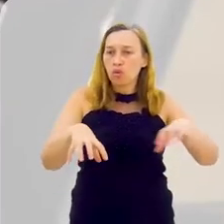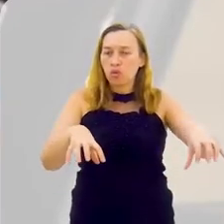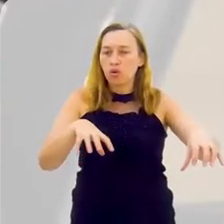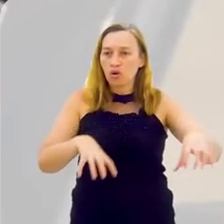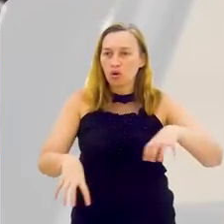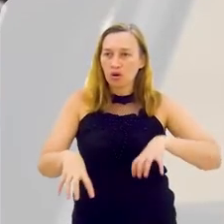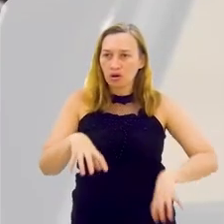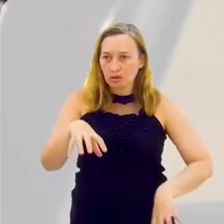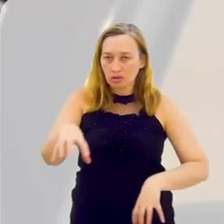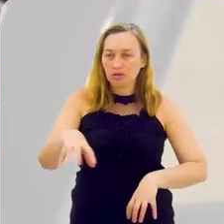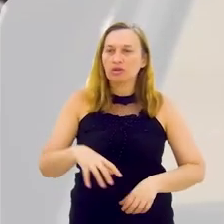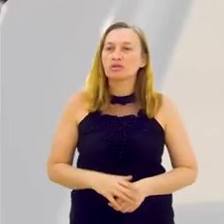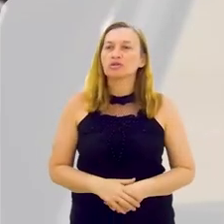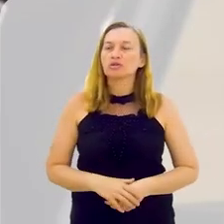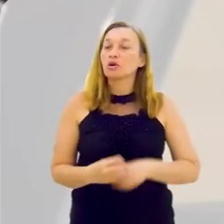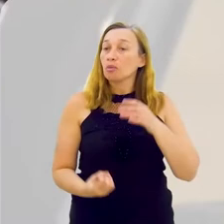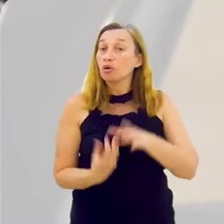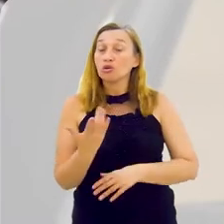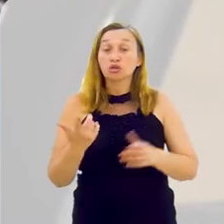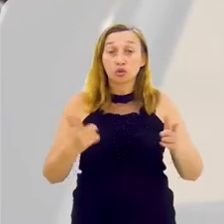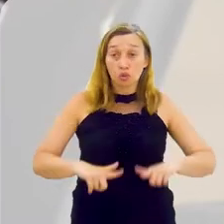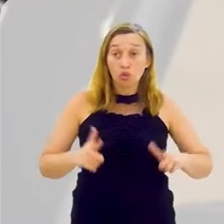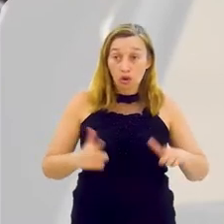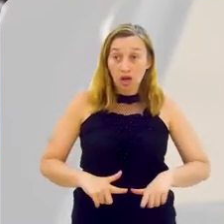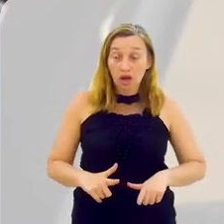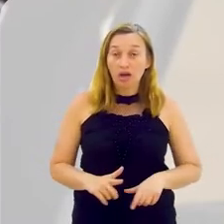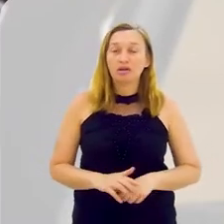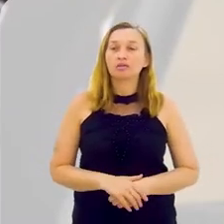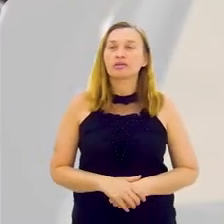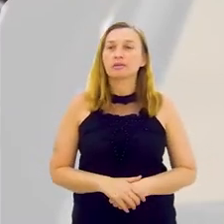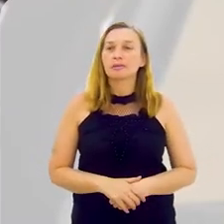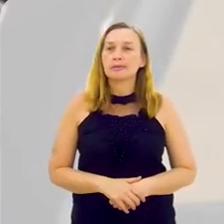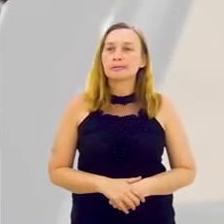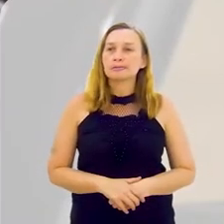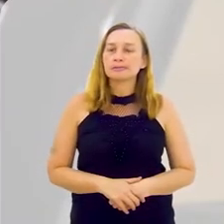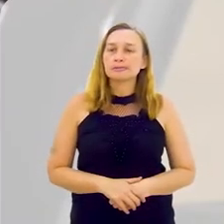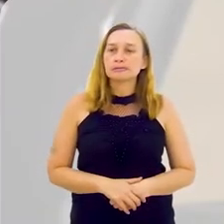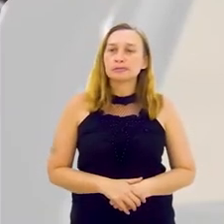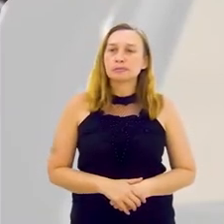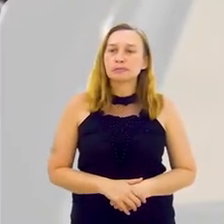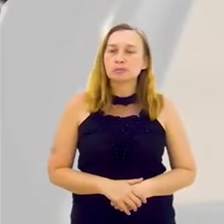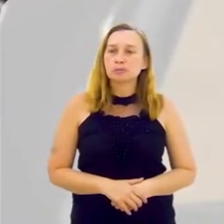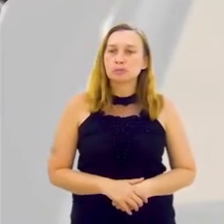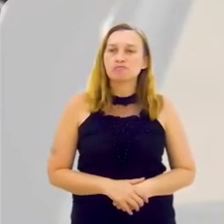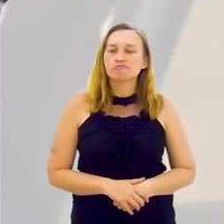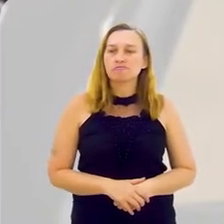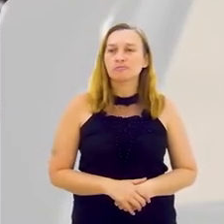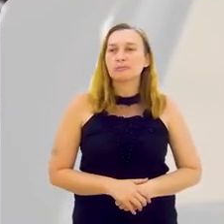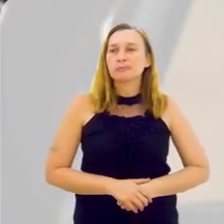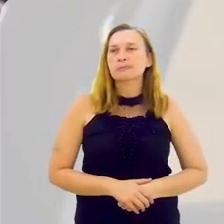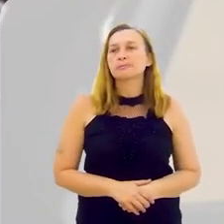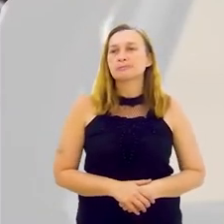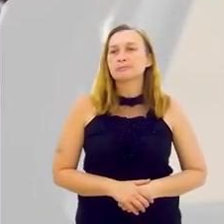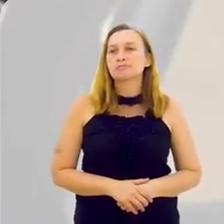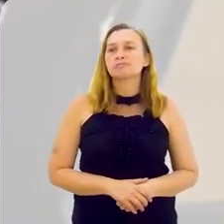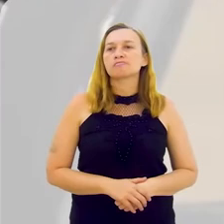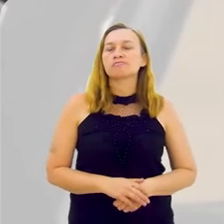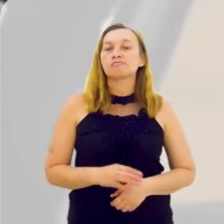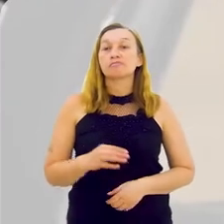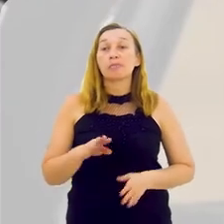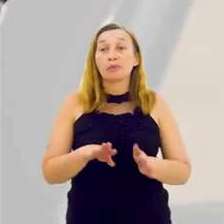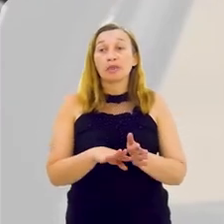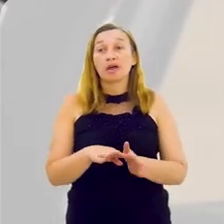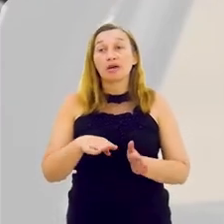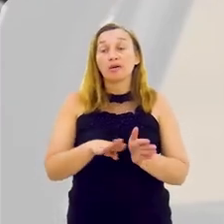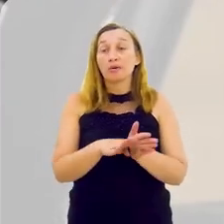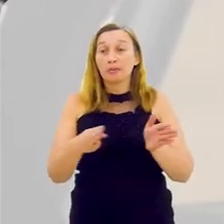do desenvolvimento regional a partir dos clusters, dos arranjos produtivos locais, do setor automotivo, do setor de moda íntima, Nova